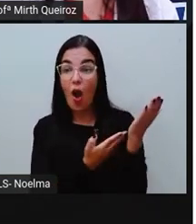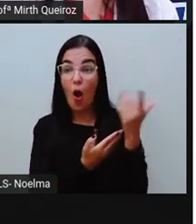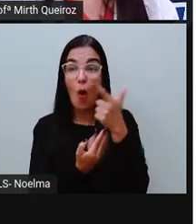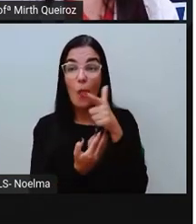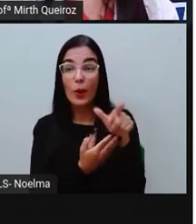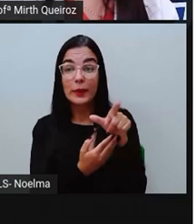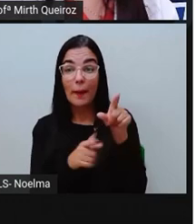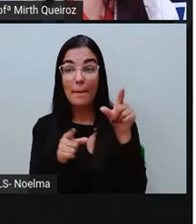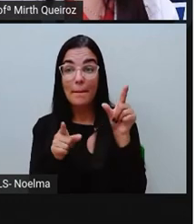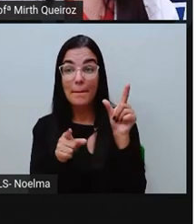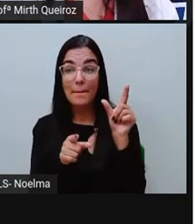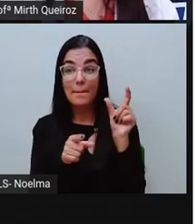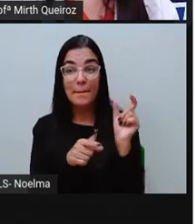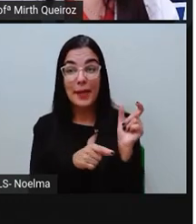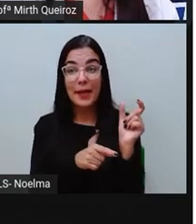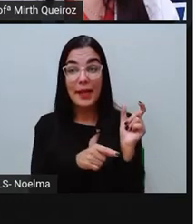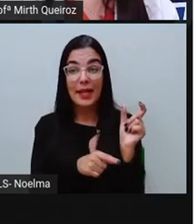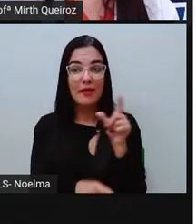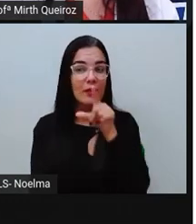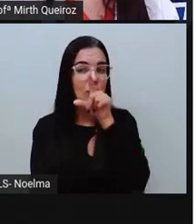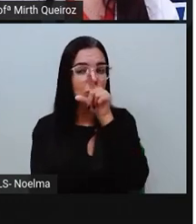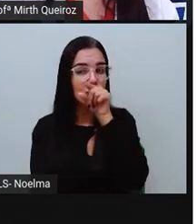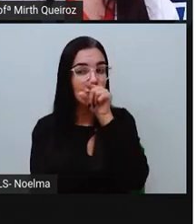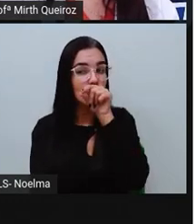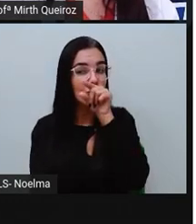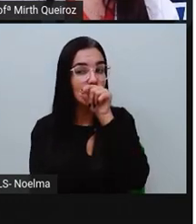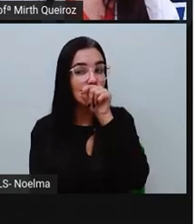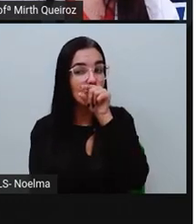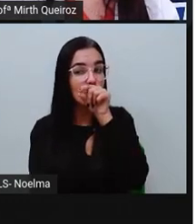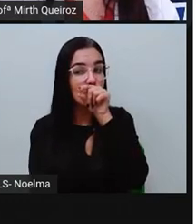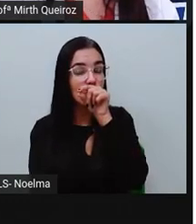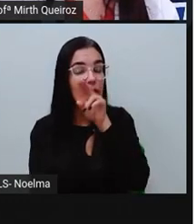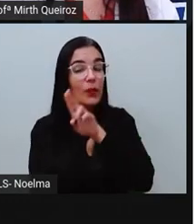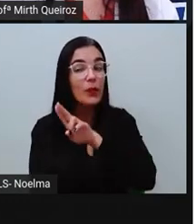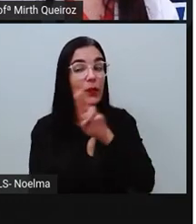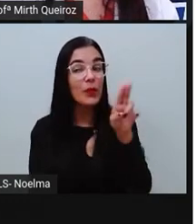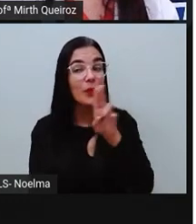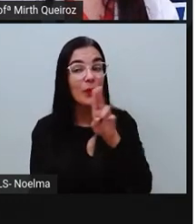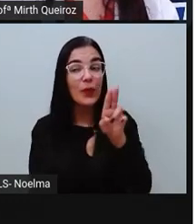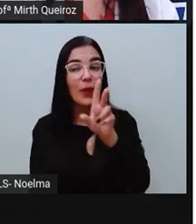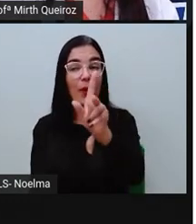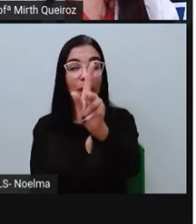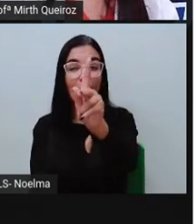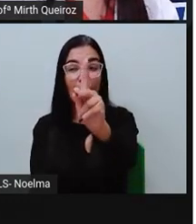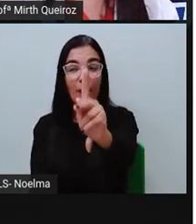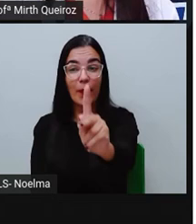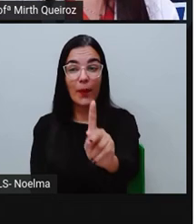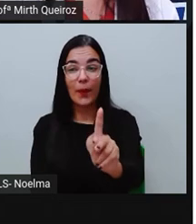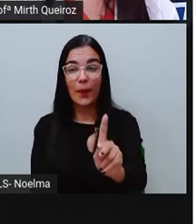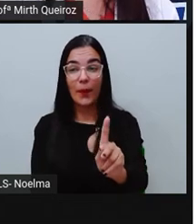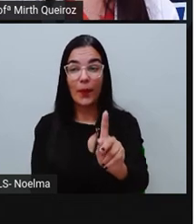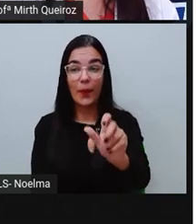Próxima palavra. O que é isso aqui? Um passarinho.